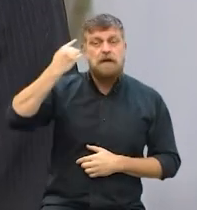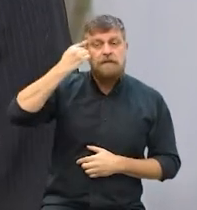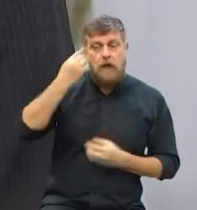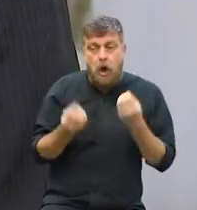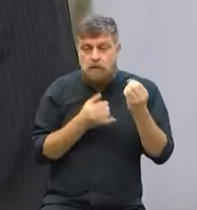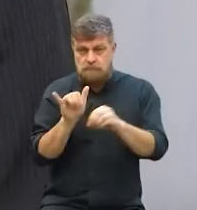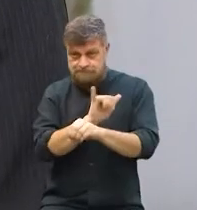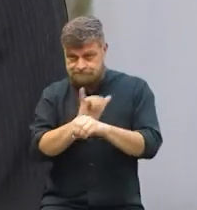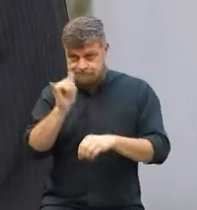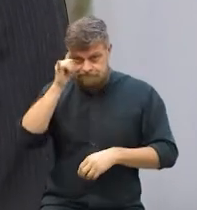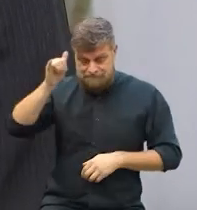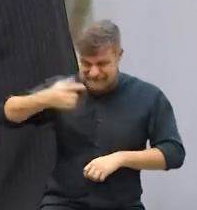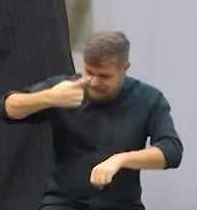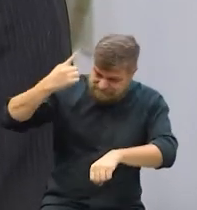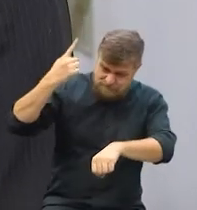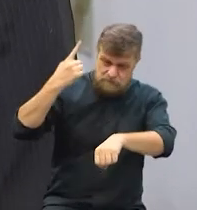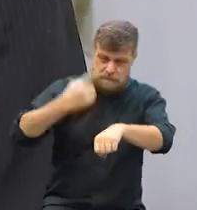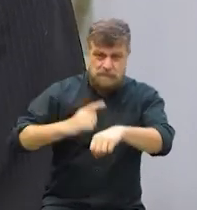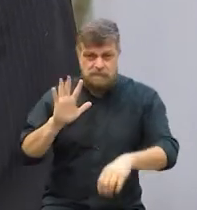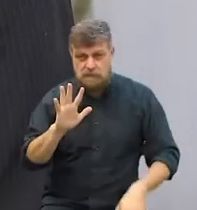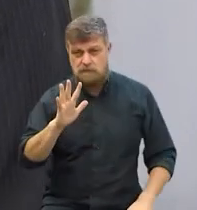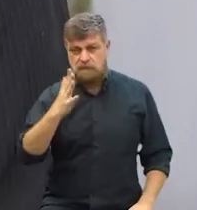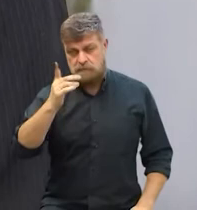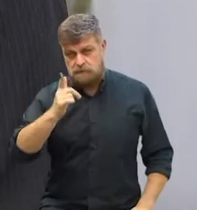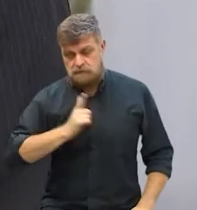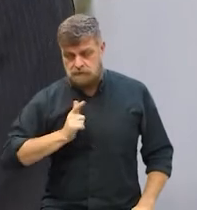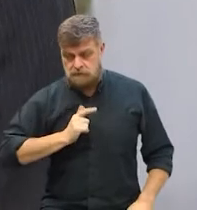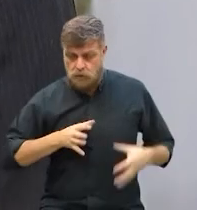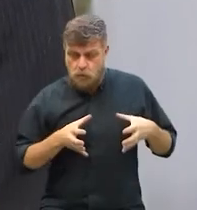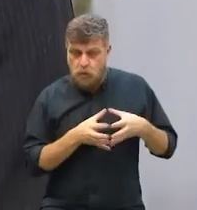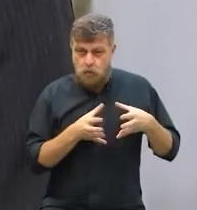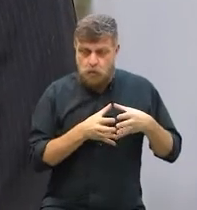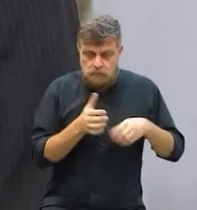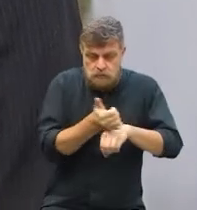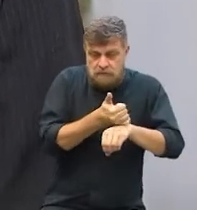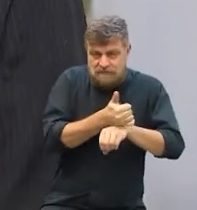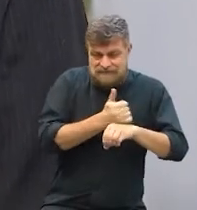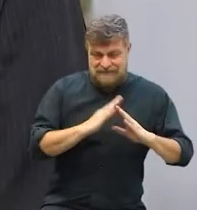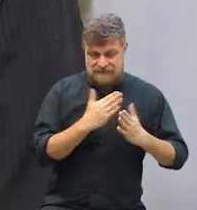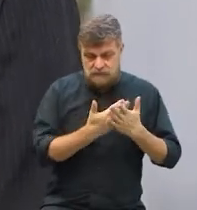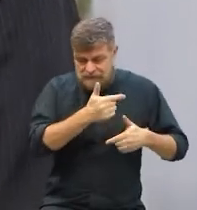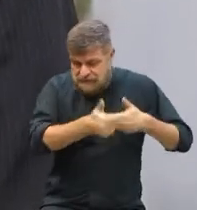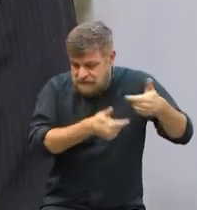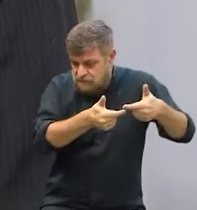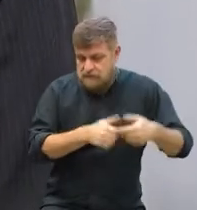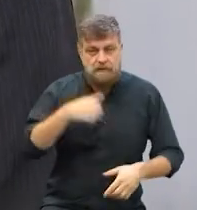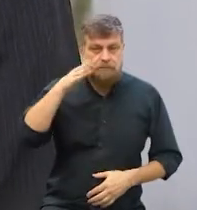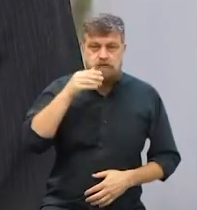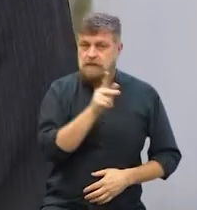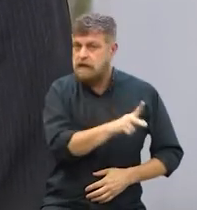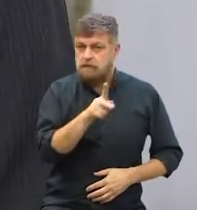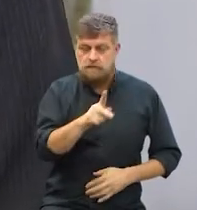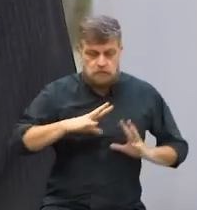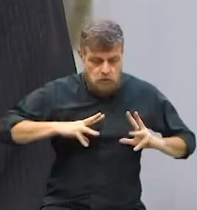precisa pensar na prevenção nesses momentos, quando acontece isso, de estar todo o corpo que trabalha dentro da escola,